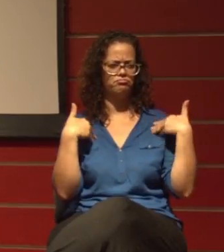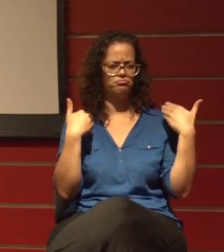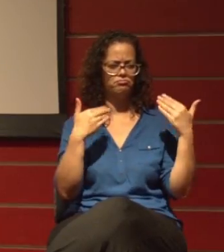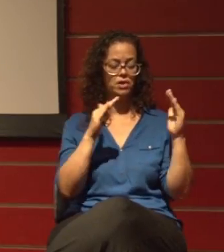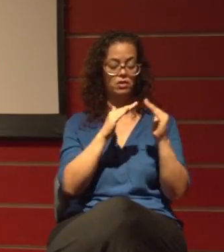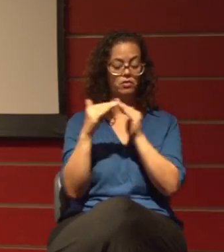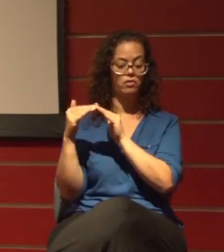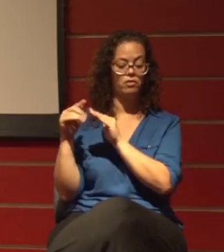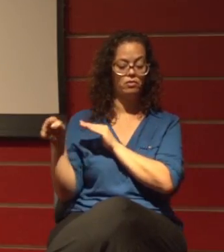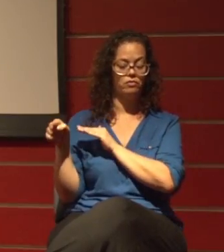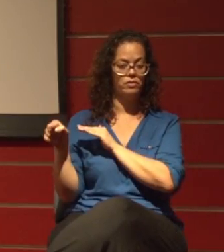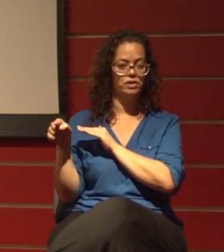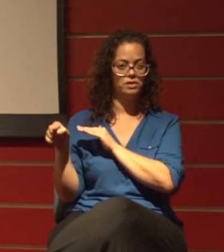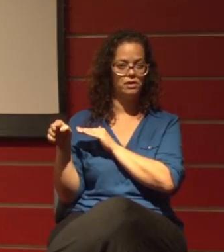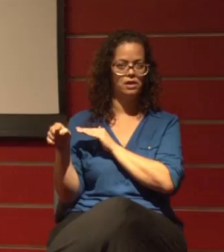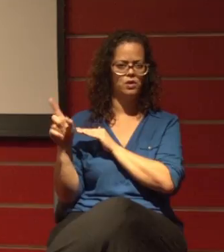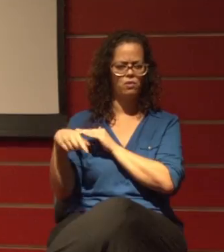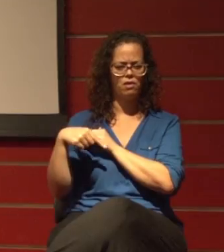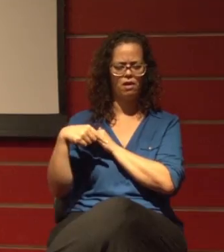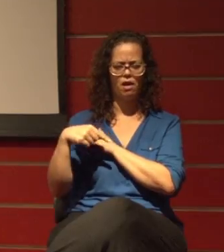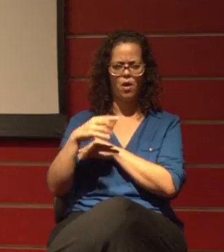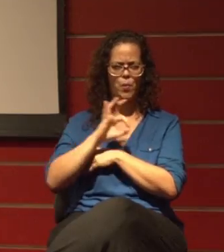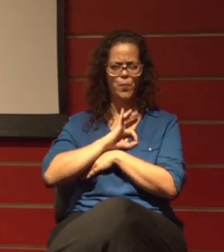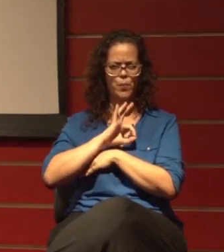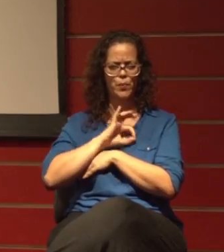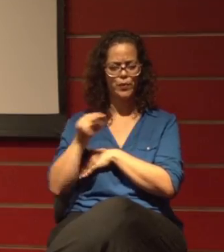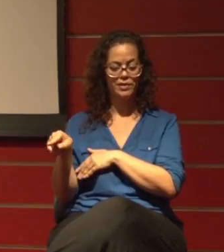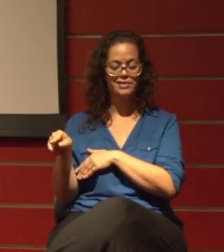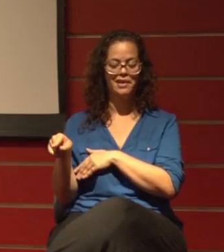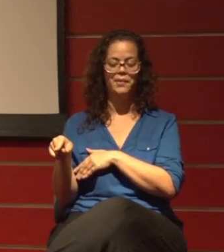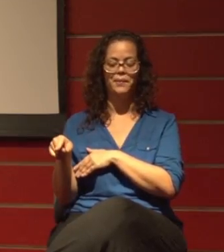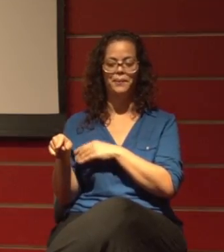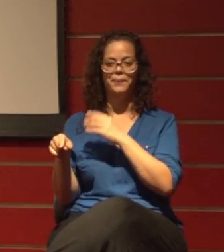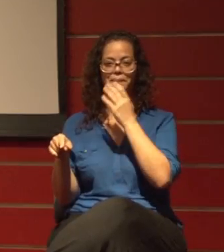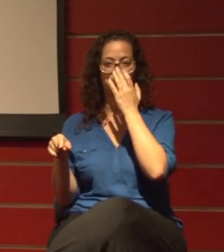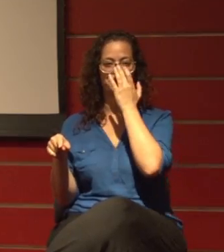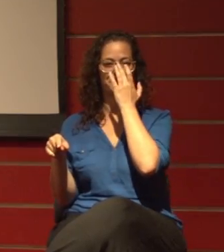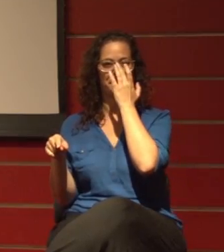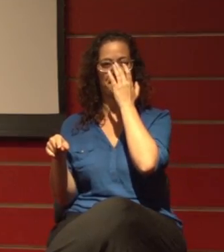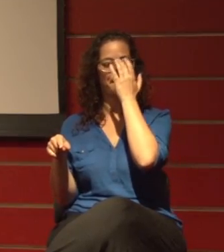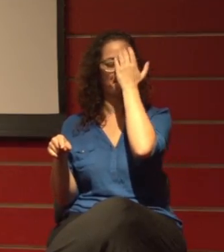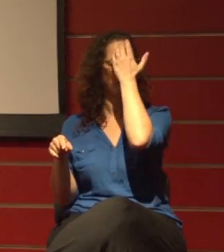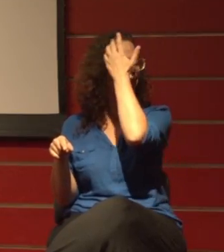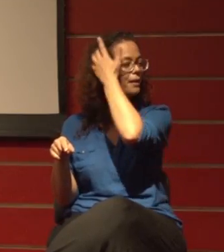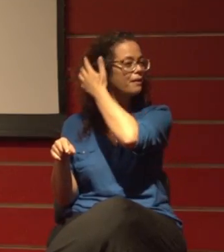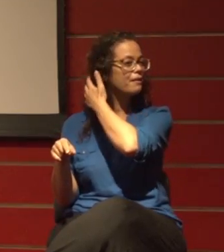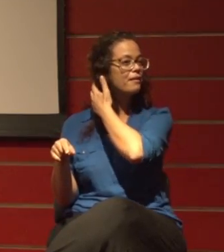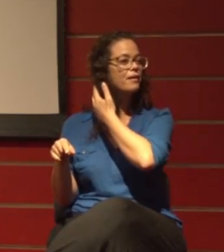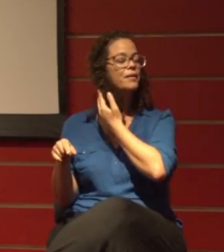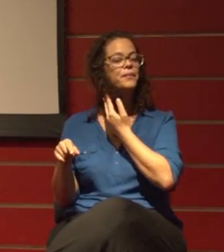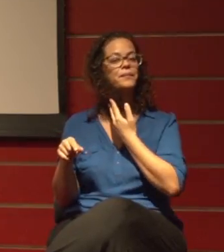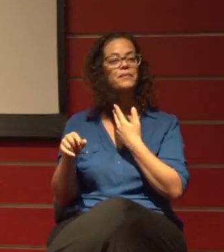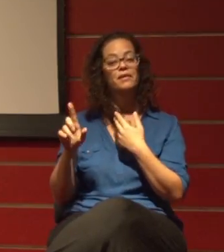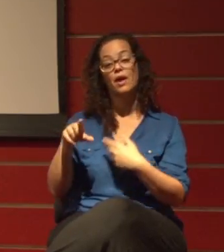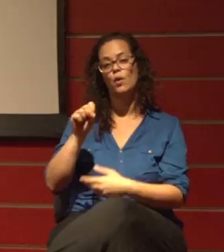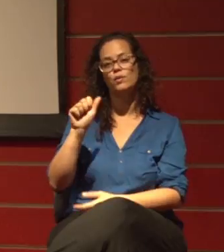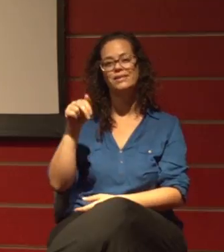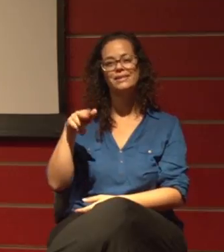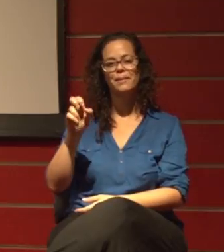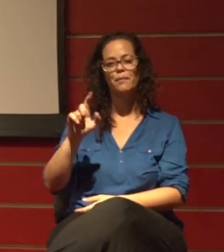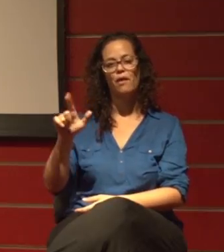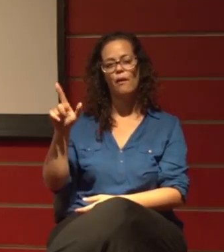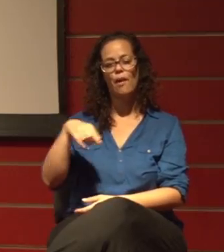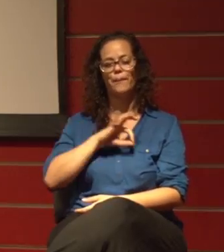esse vizinho que é o um um policial eh pelo que o Samuel é o Jackson né